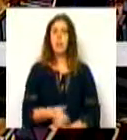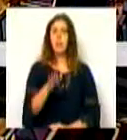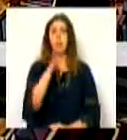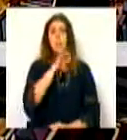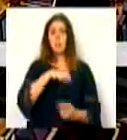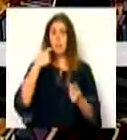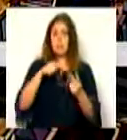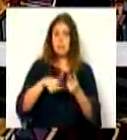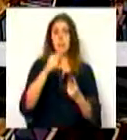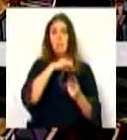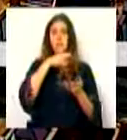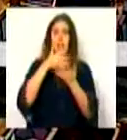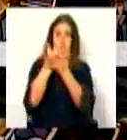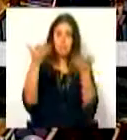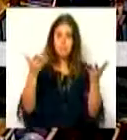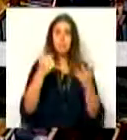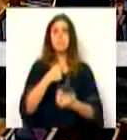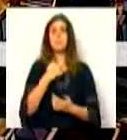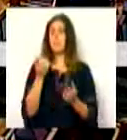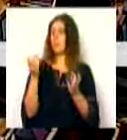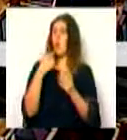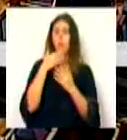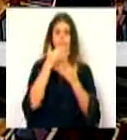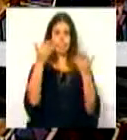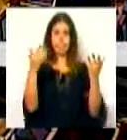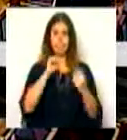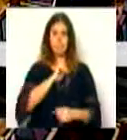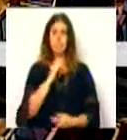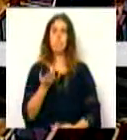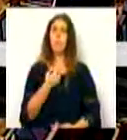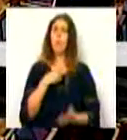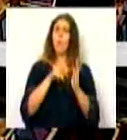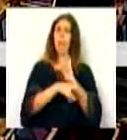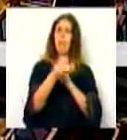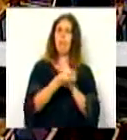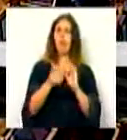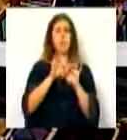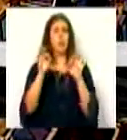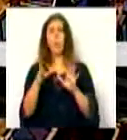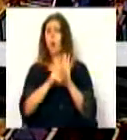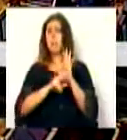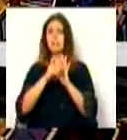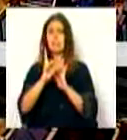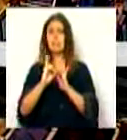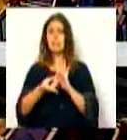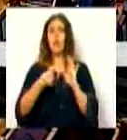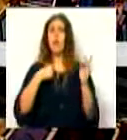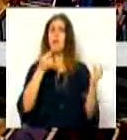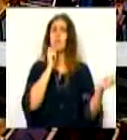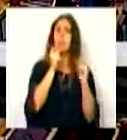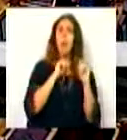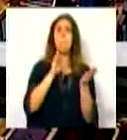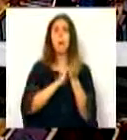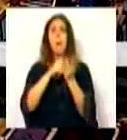Senhor Presidente, senhoras e senhores deputados, os meus cumprimentos. No artigo 9, assim como no artigo 69, discute-se uma proposta